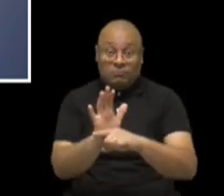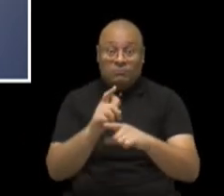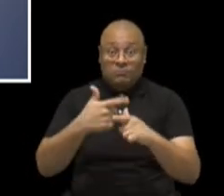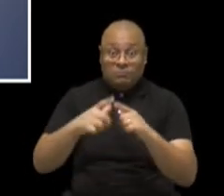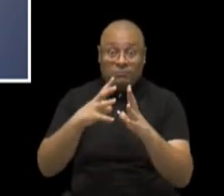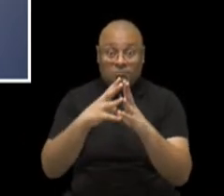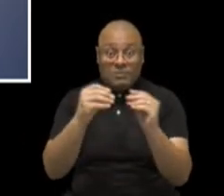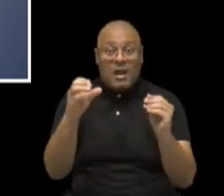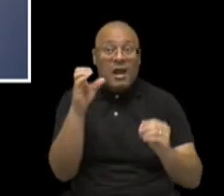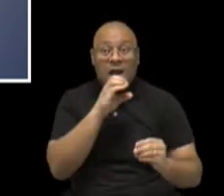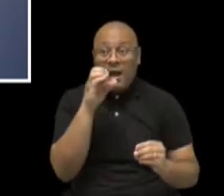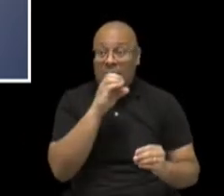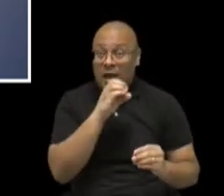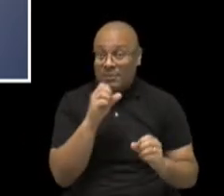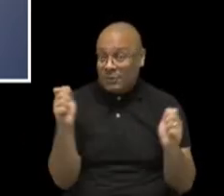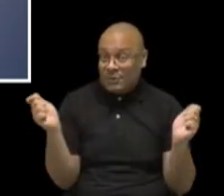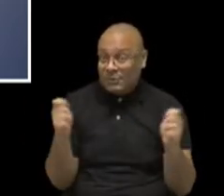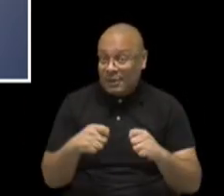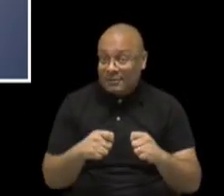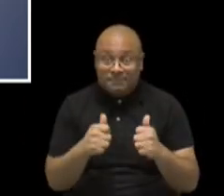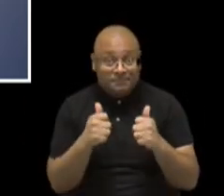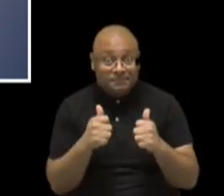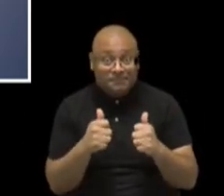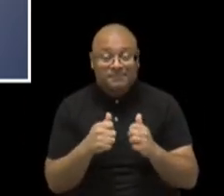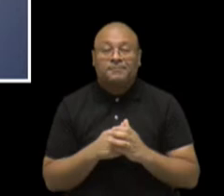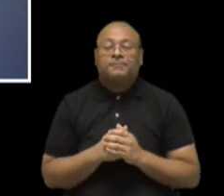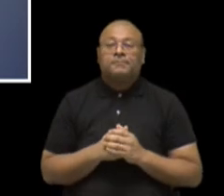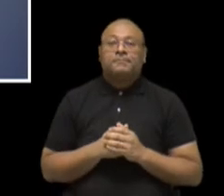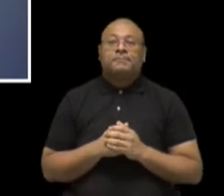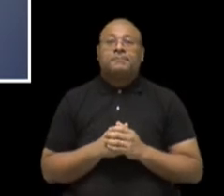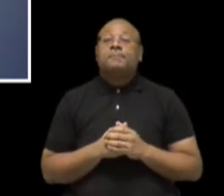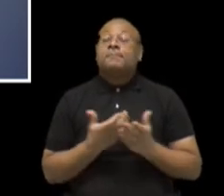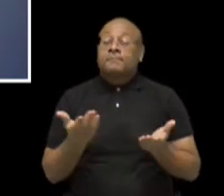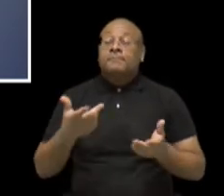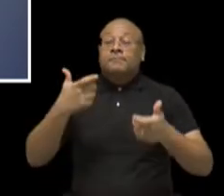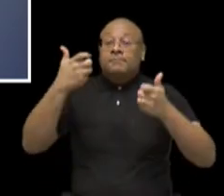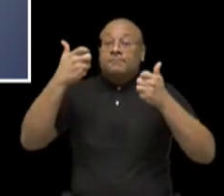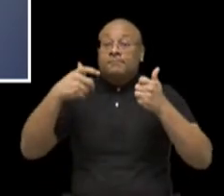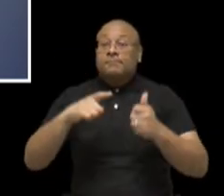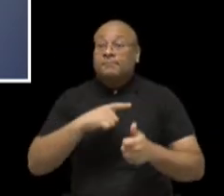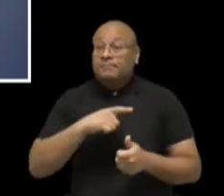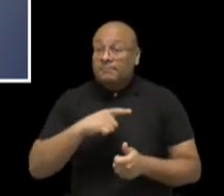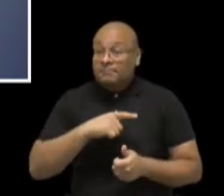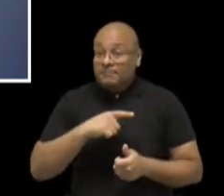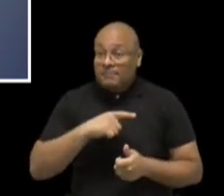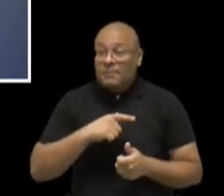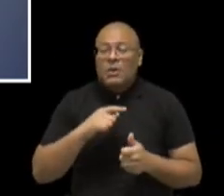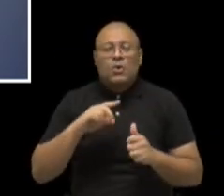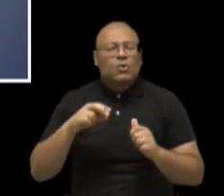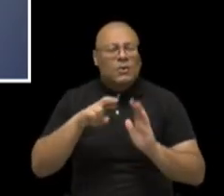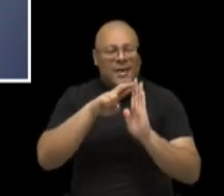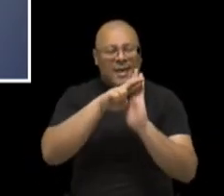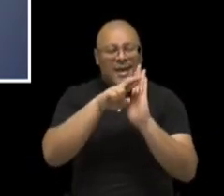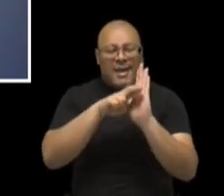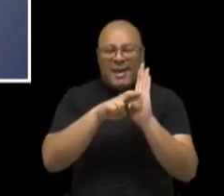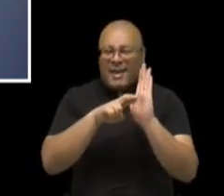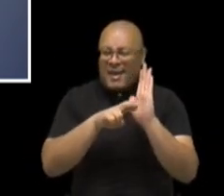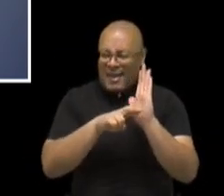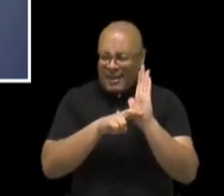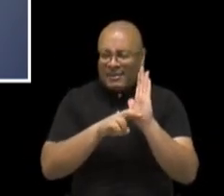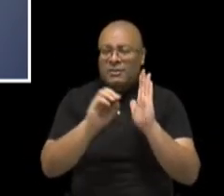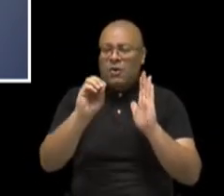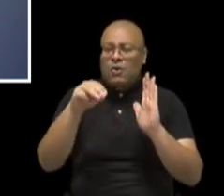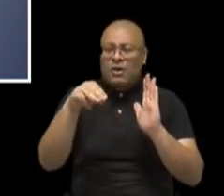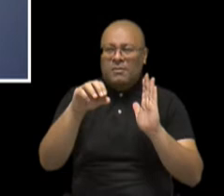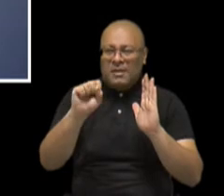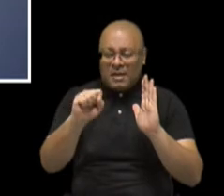da forma mais rápida possível. E vale falar que nós temos seguido todos os protocolos recomendados